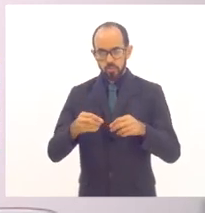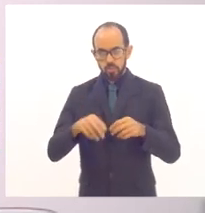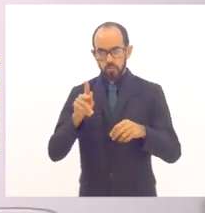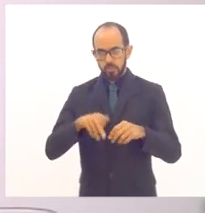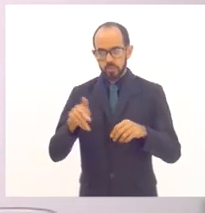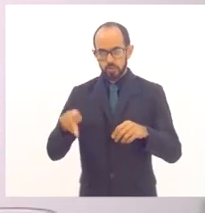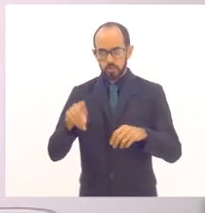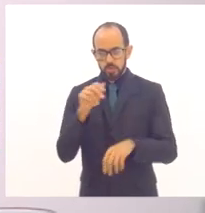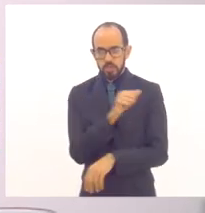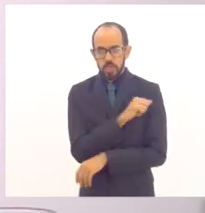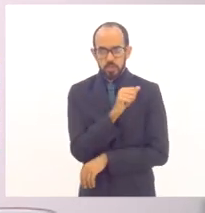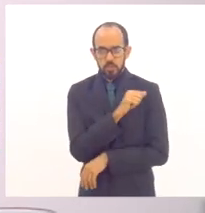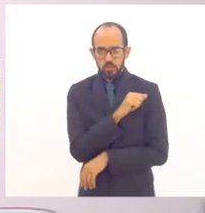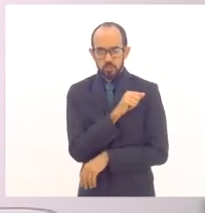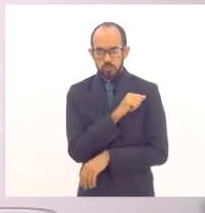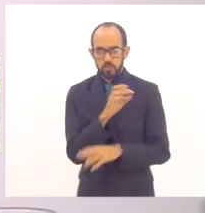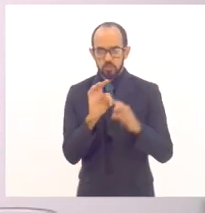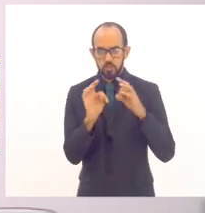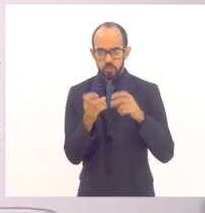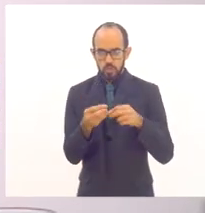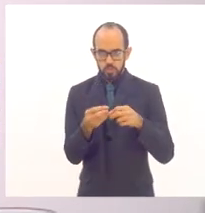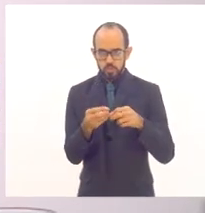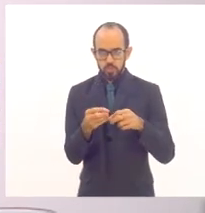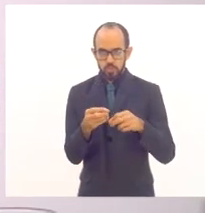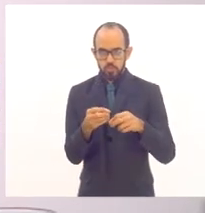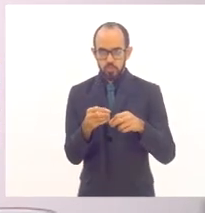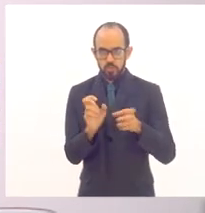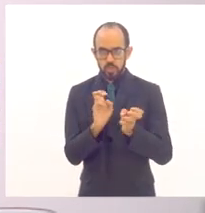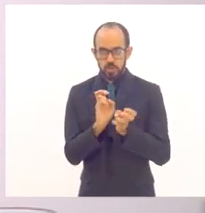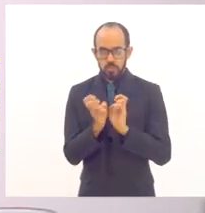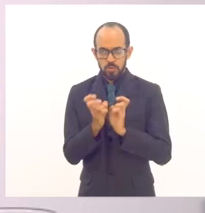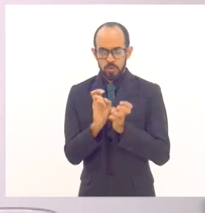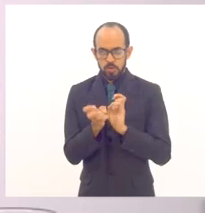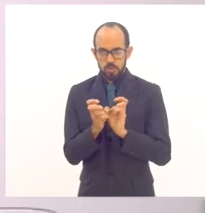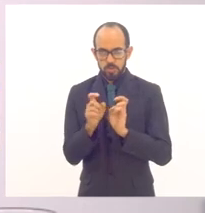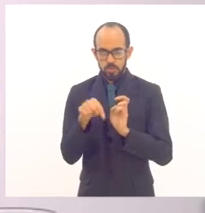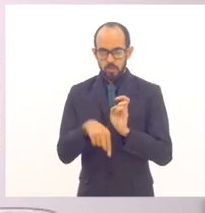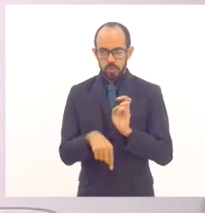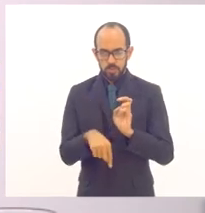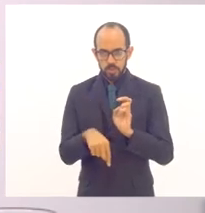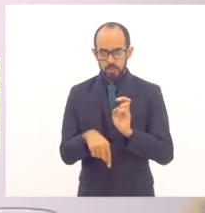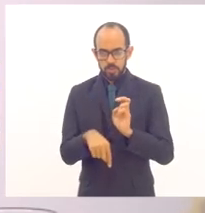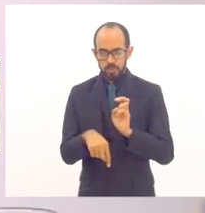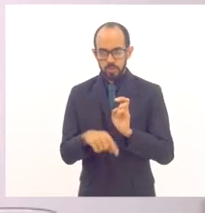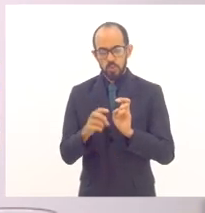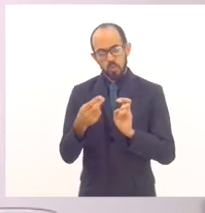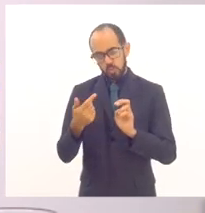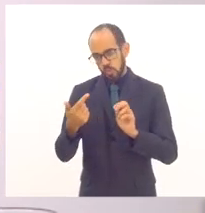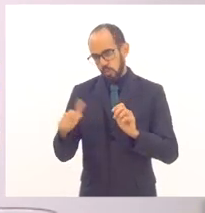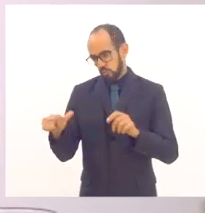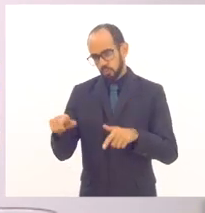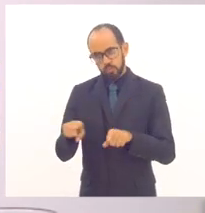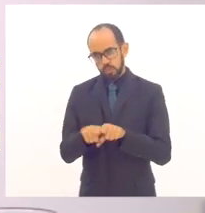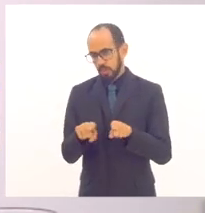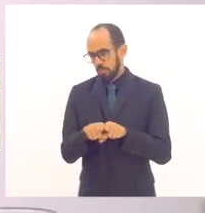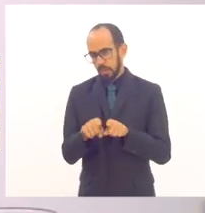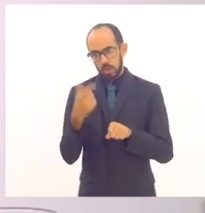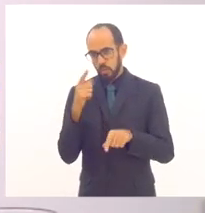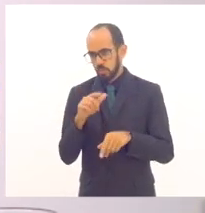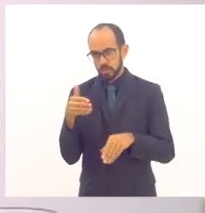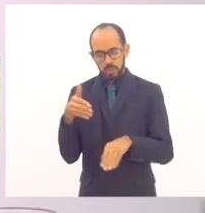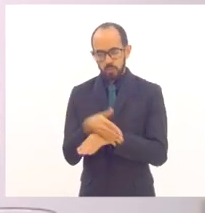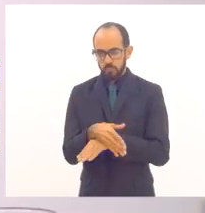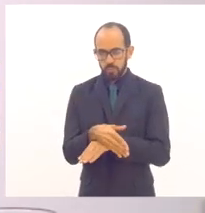professores, alunos e todos capoeiristas que aqui estão e que não estão também, porque está passando aí ao